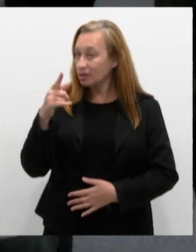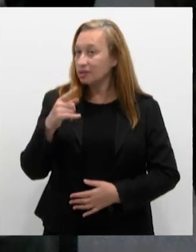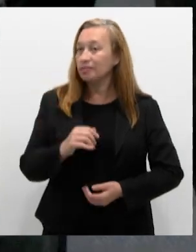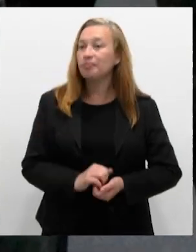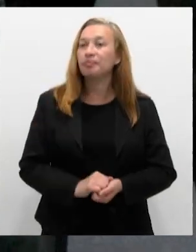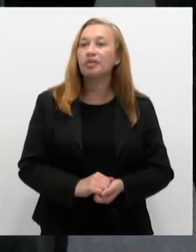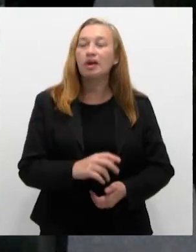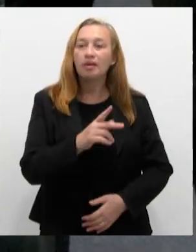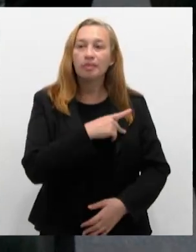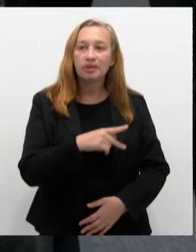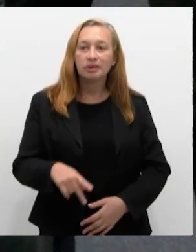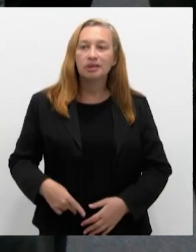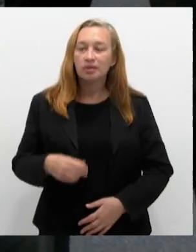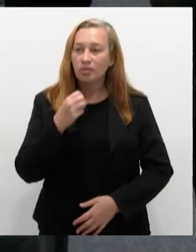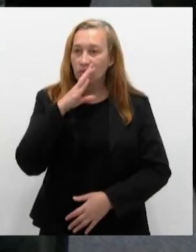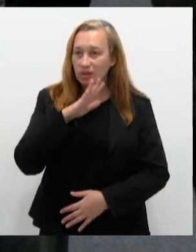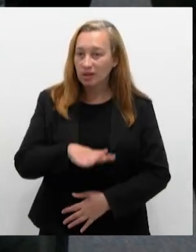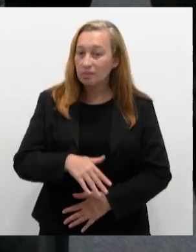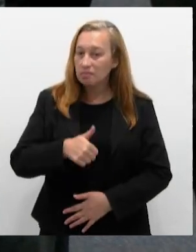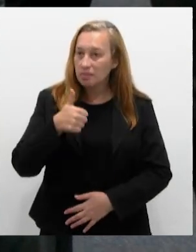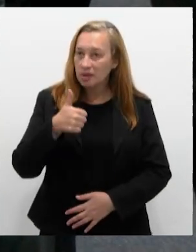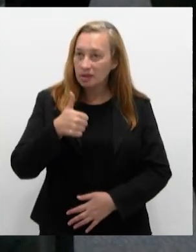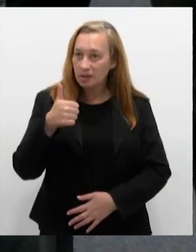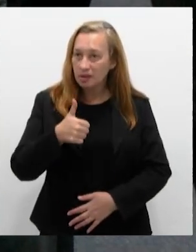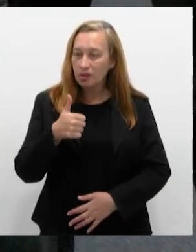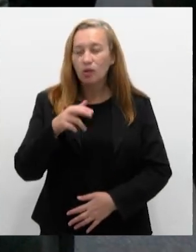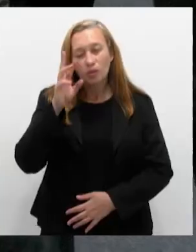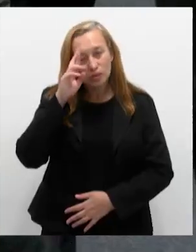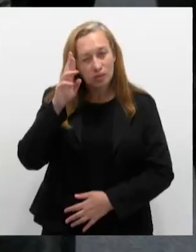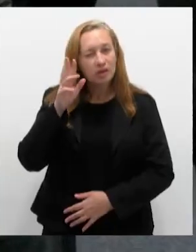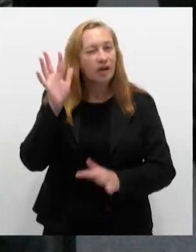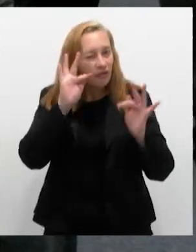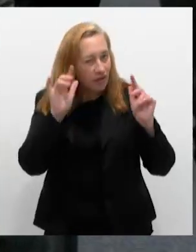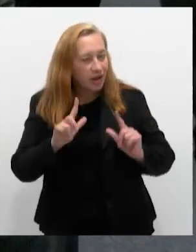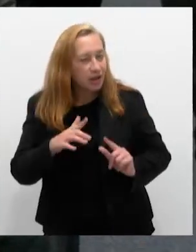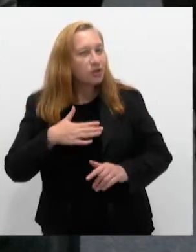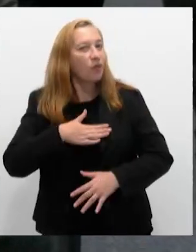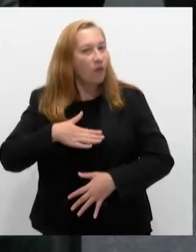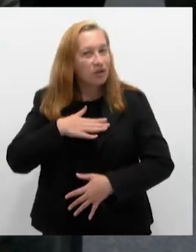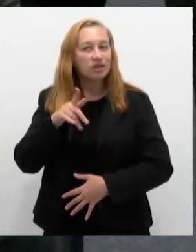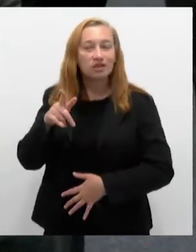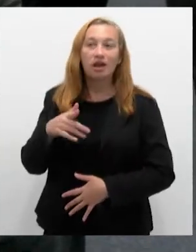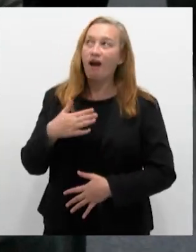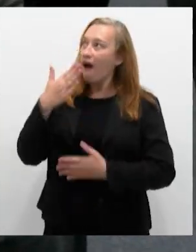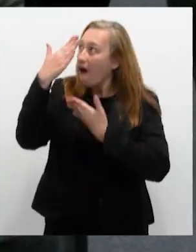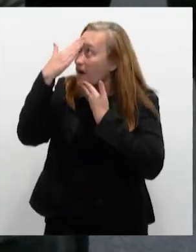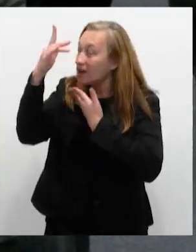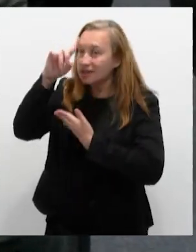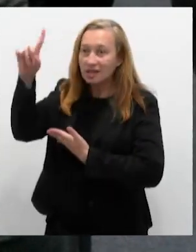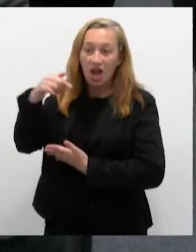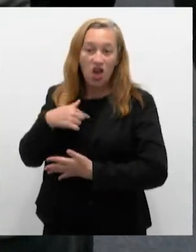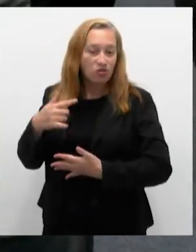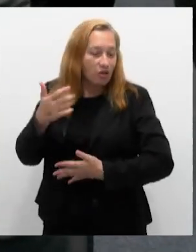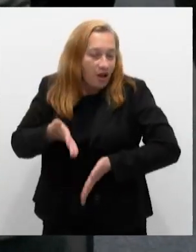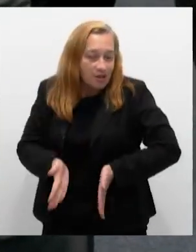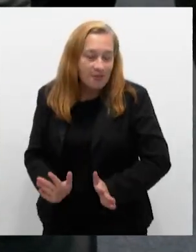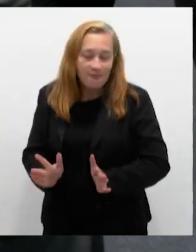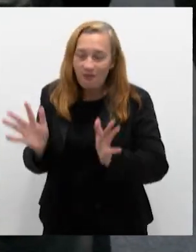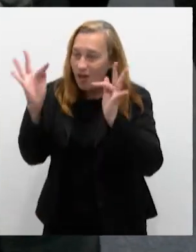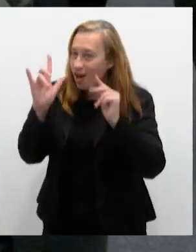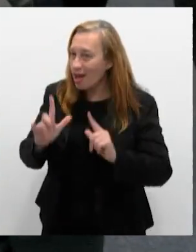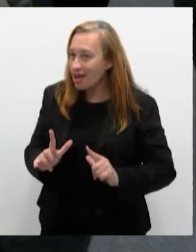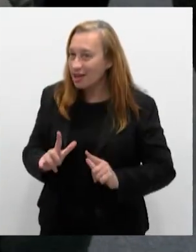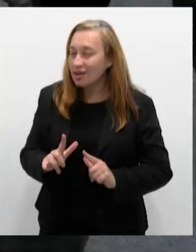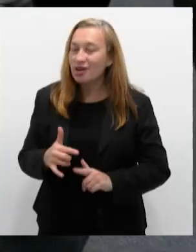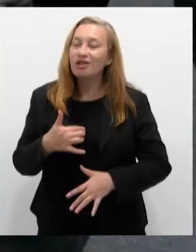Presidente, boa tarde. Primeiro, o senhor está feliz pra caramba, estou gostando de ver. Graças a Deus, eu nasci feliz. Tô muito feliz.